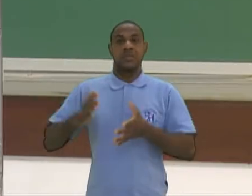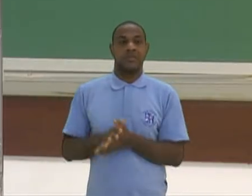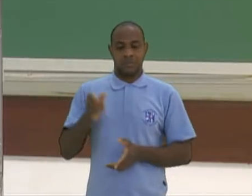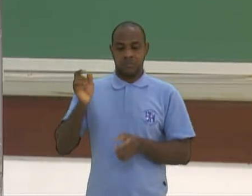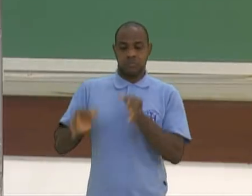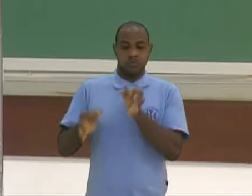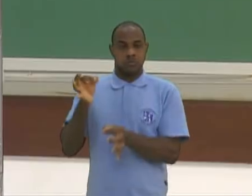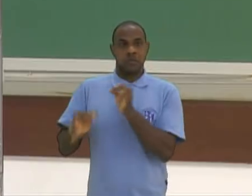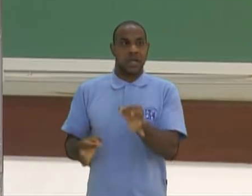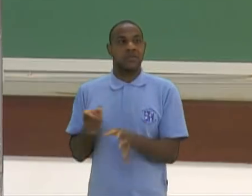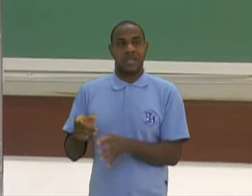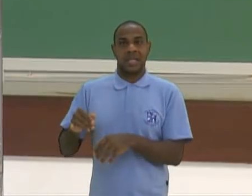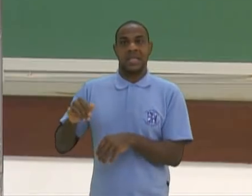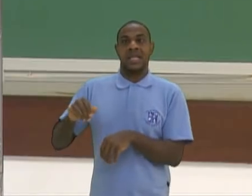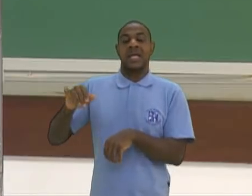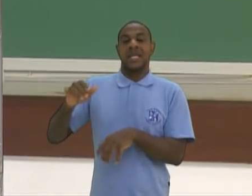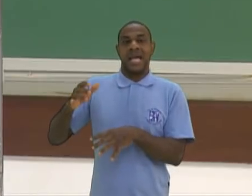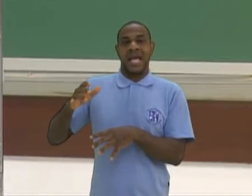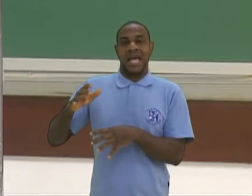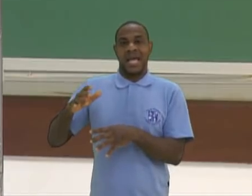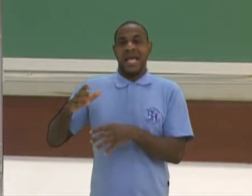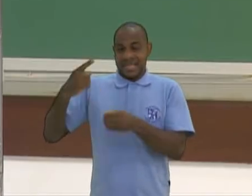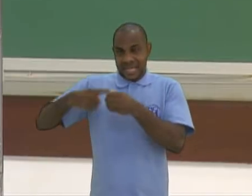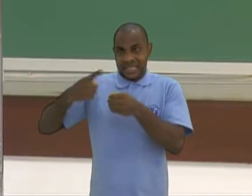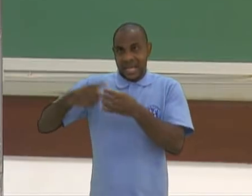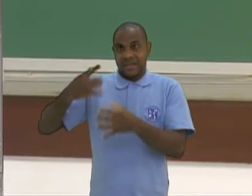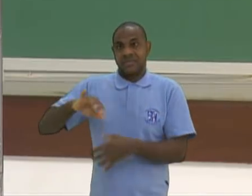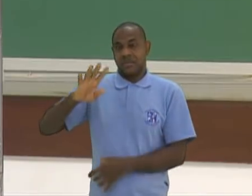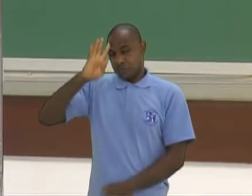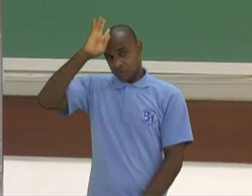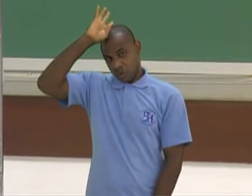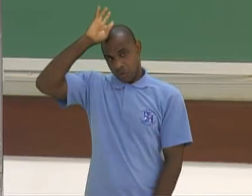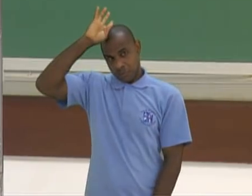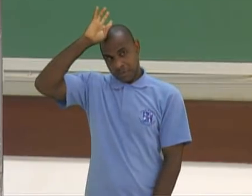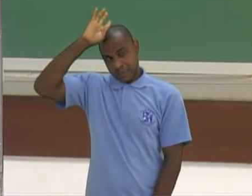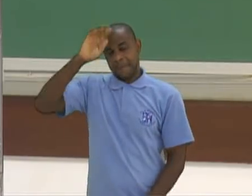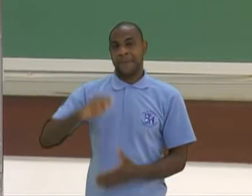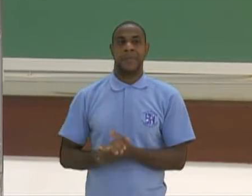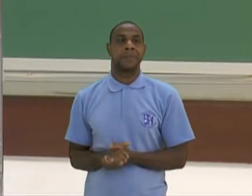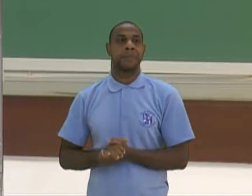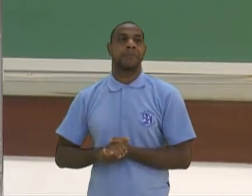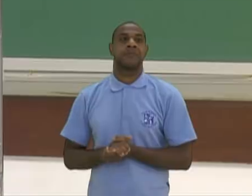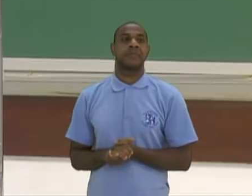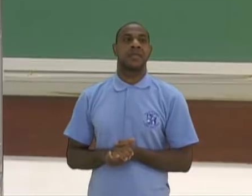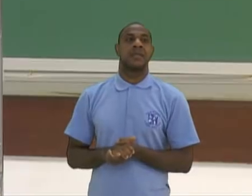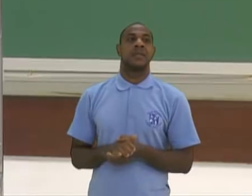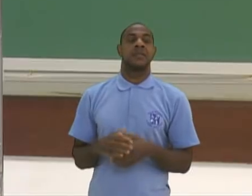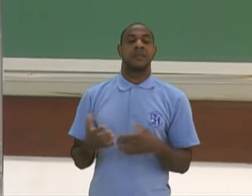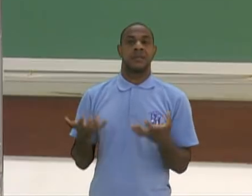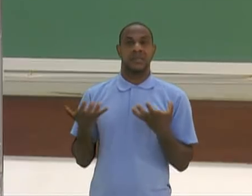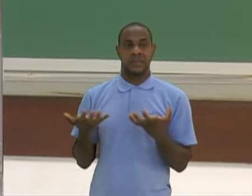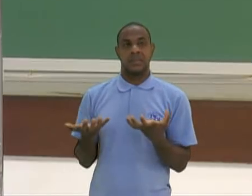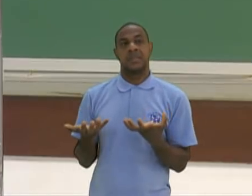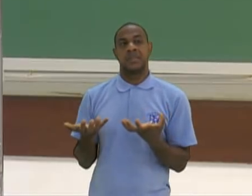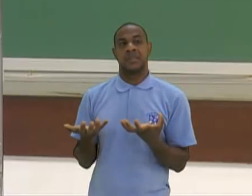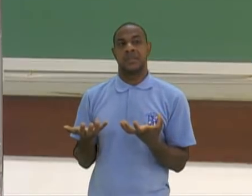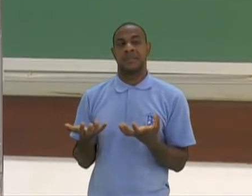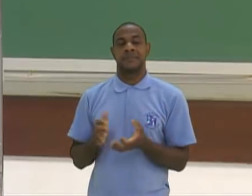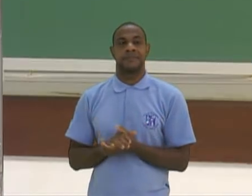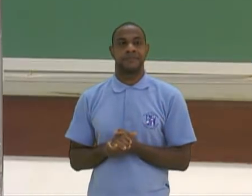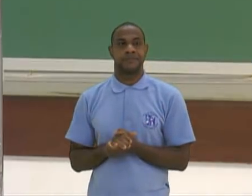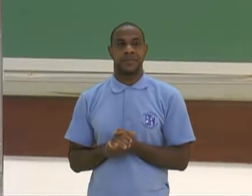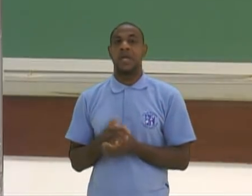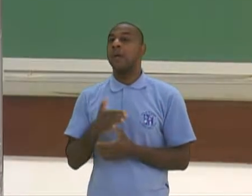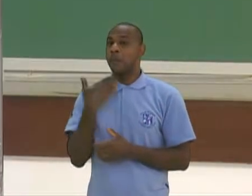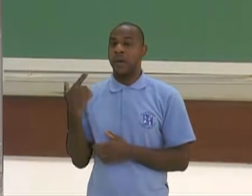né? Por ser cristão. Ele foi um dos primeiros cristãos a serem mortos por ser cristão. Interessante isso,